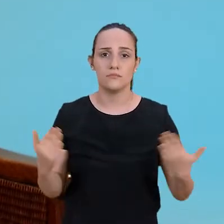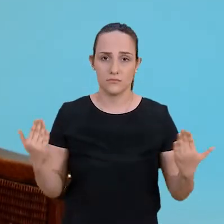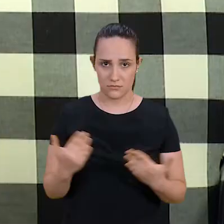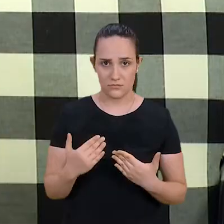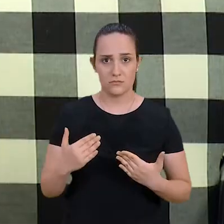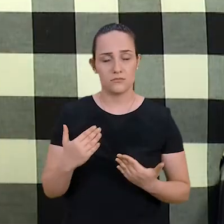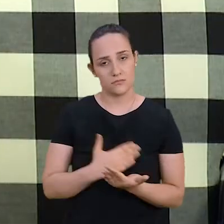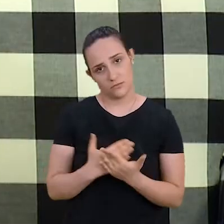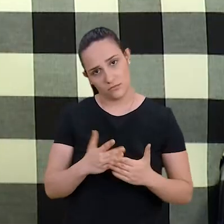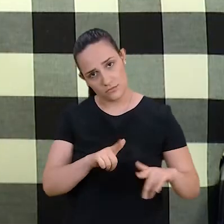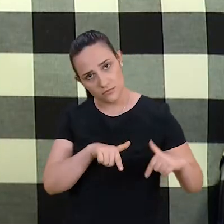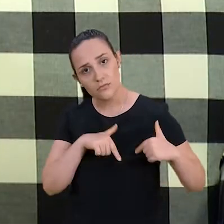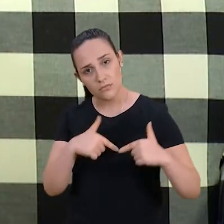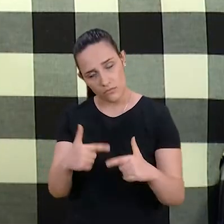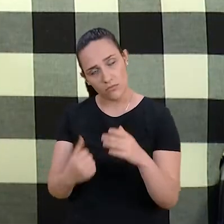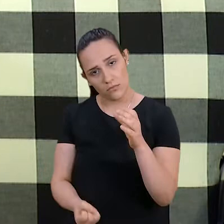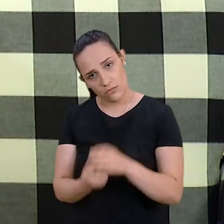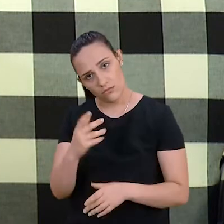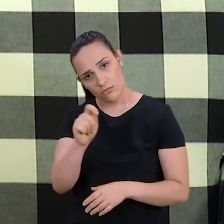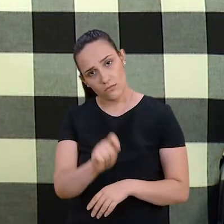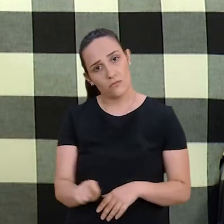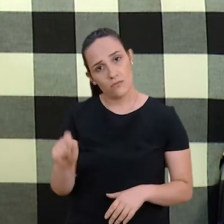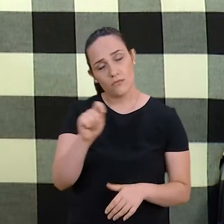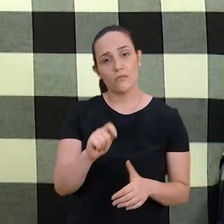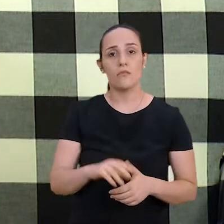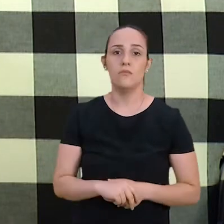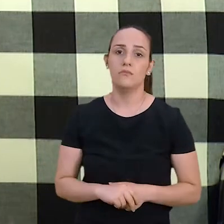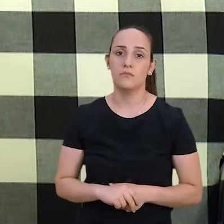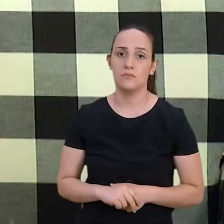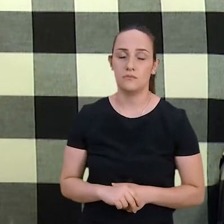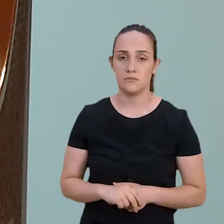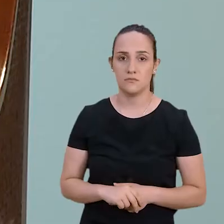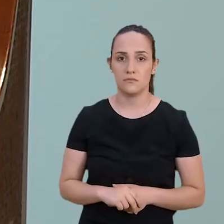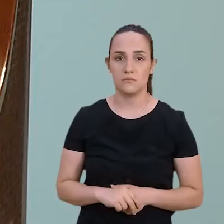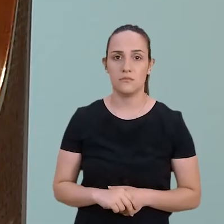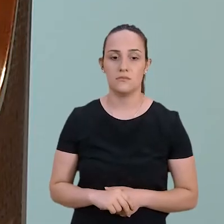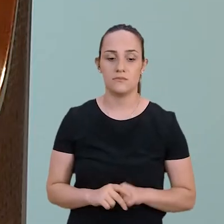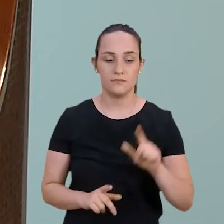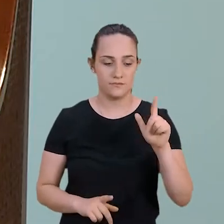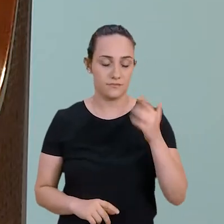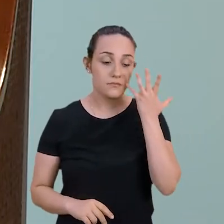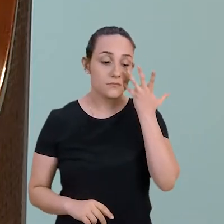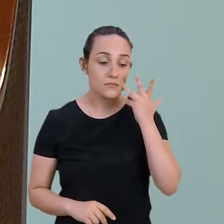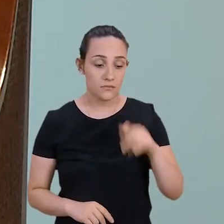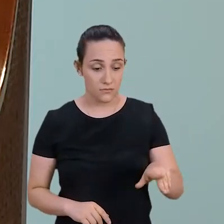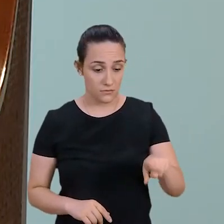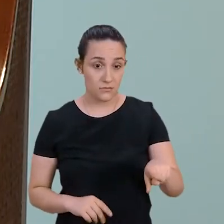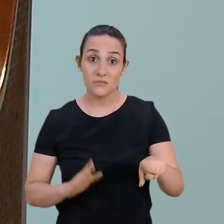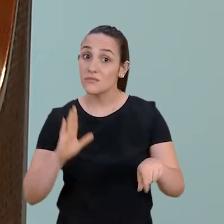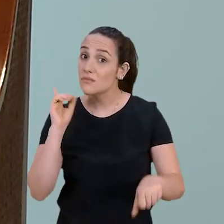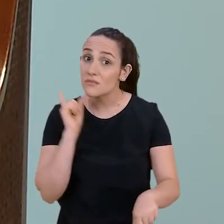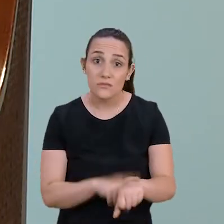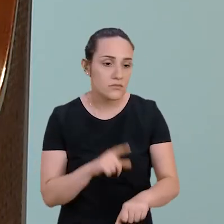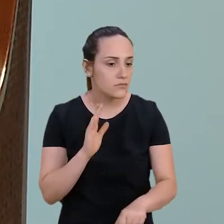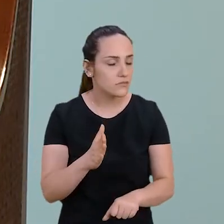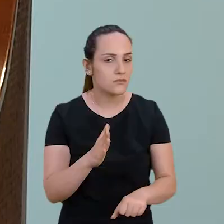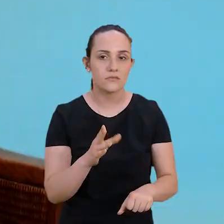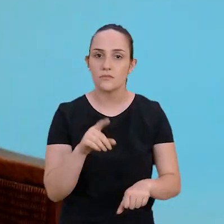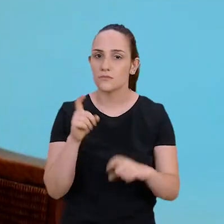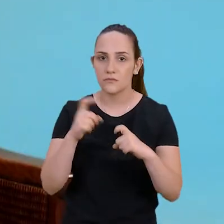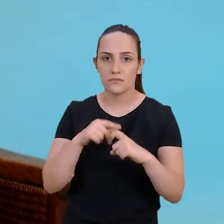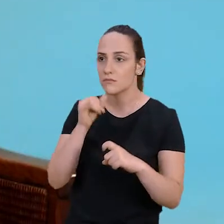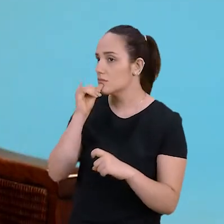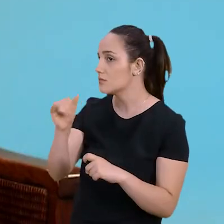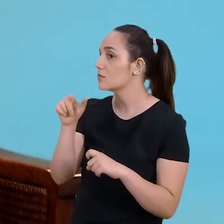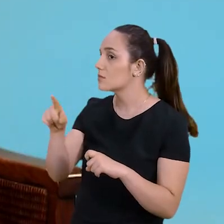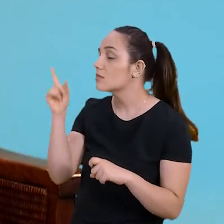gente está lutando em busca dessa associação, que seja a criança, ao nascer, o médico já passar, mãe, você